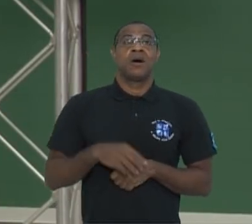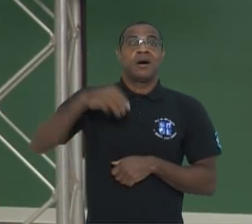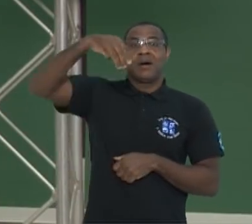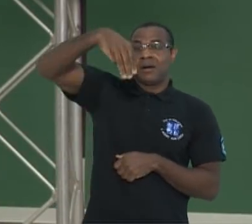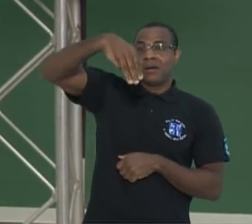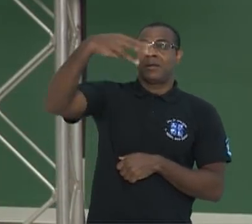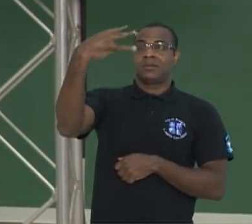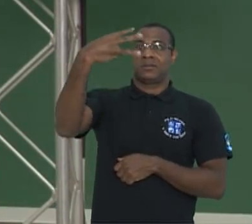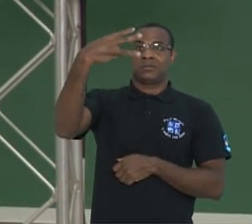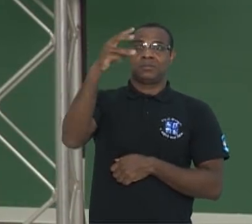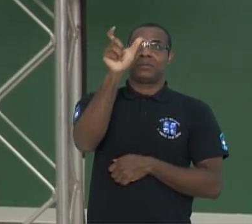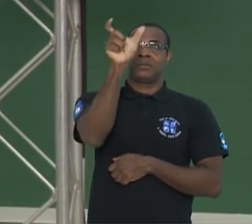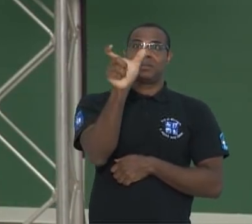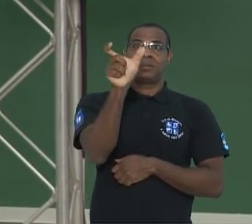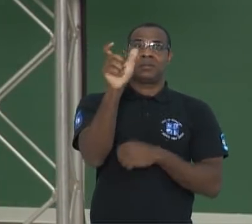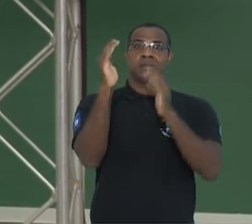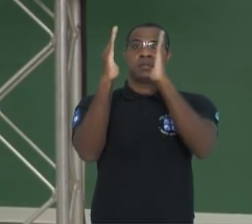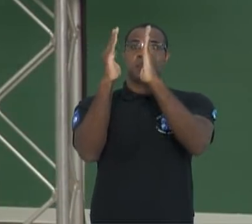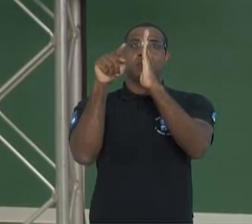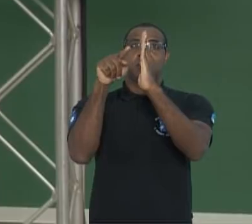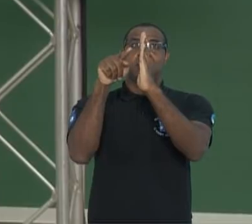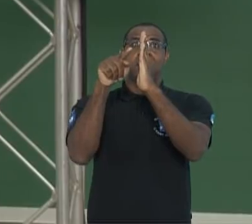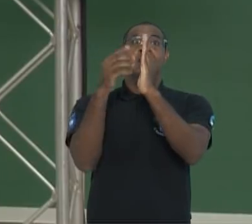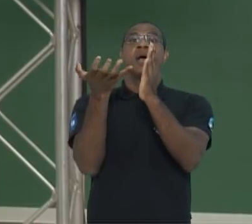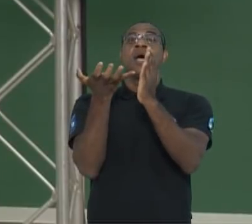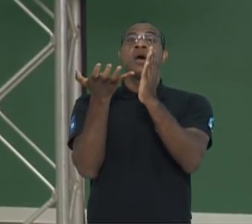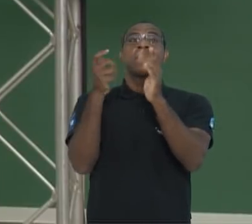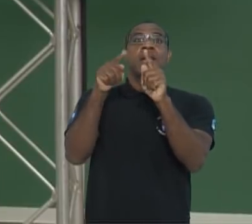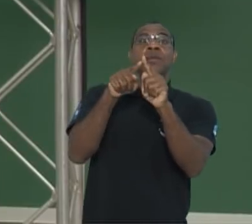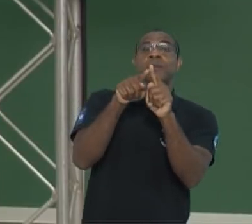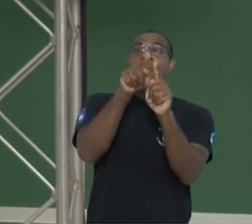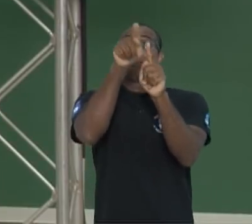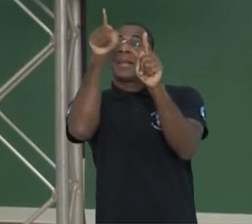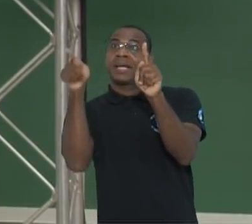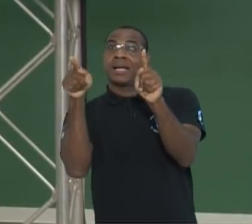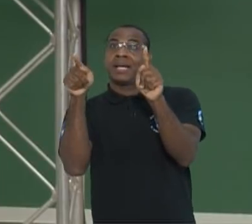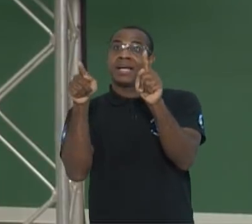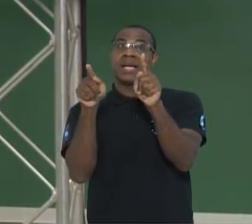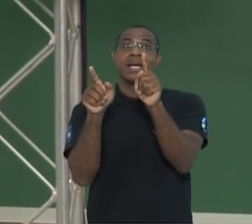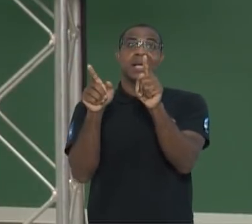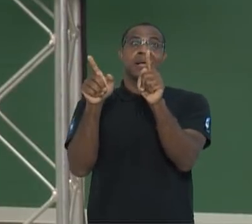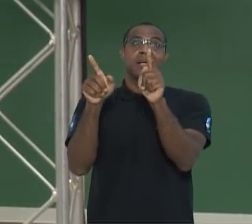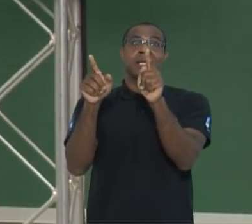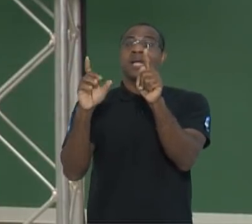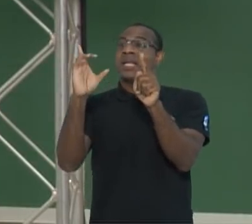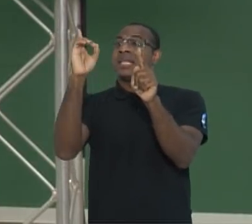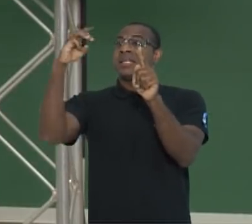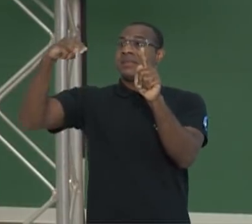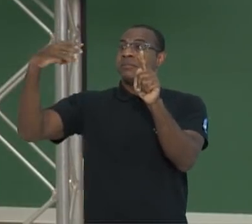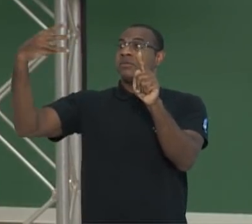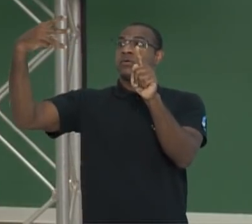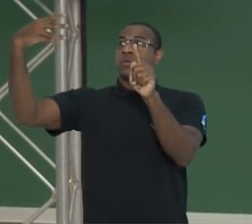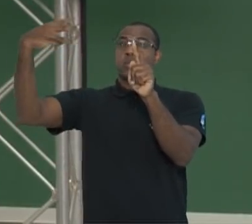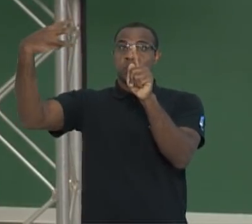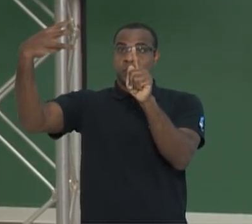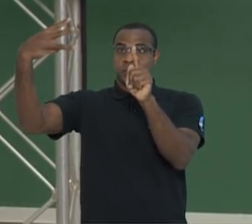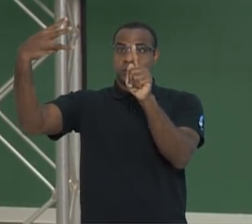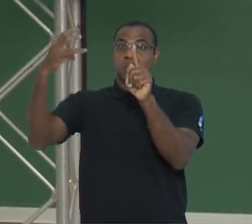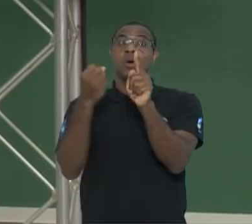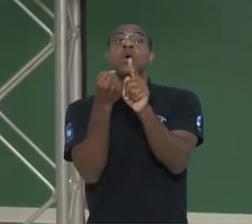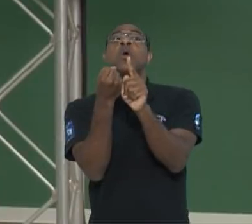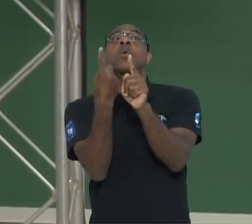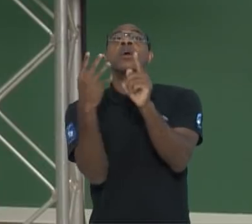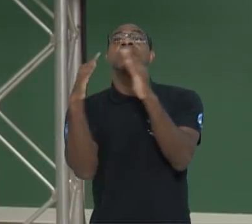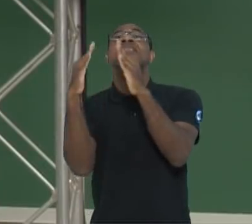cúbico e vou para decímetro cúbico. Eu quero que vocês transformem para decímetro. São quantas unidades? Ó,